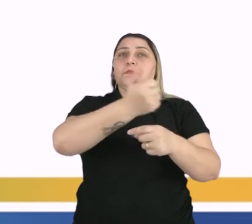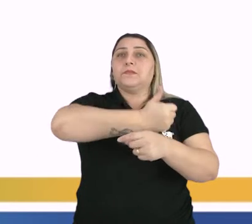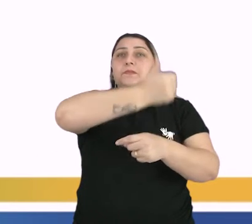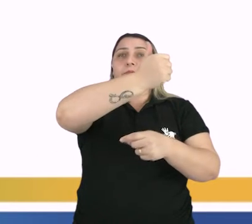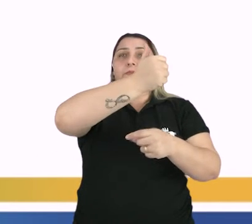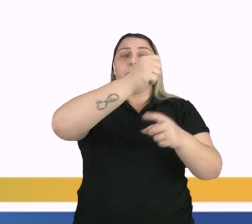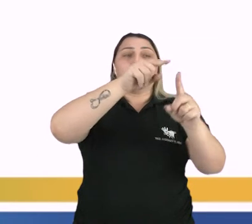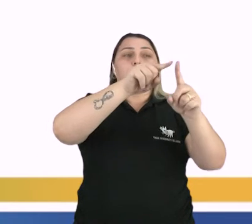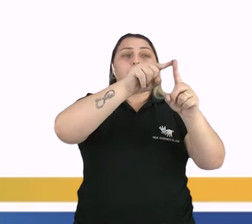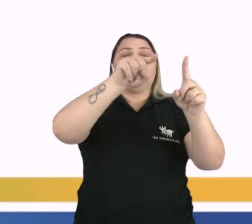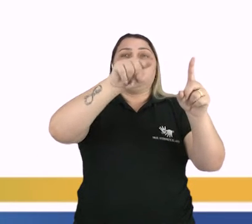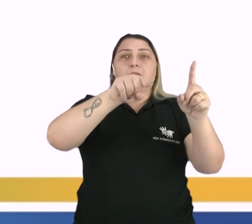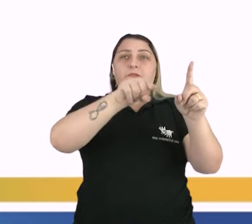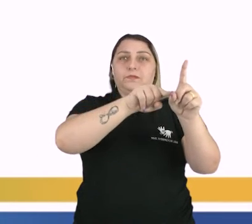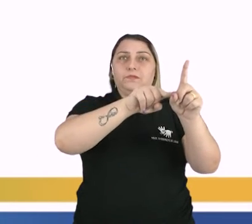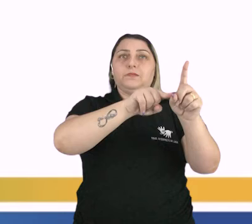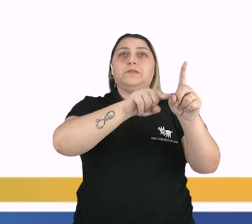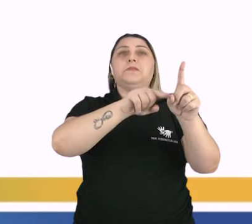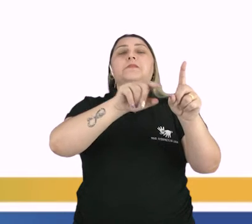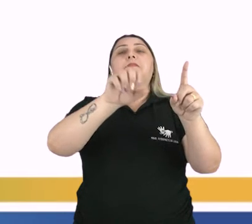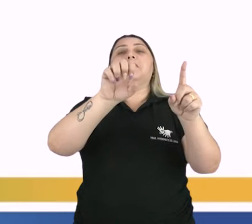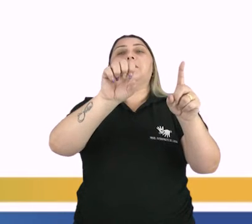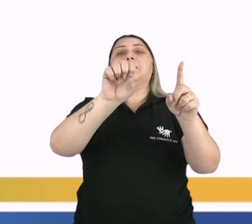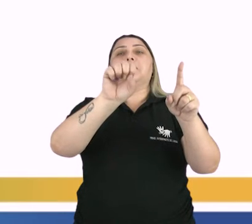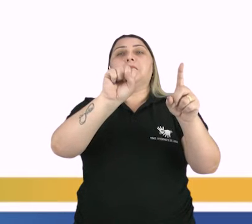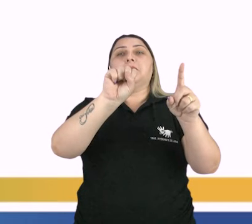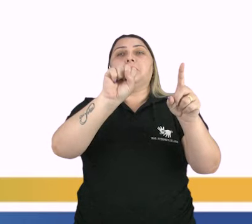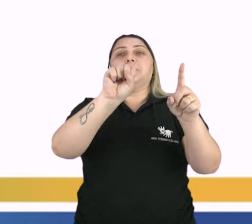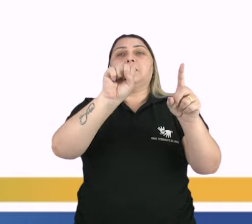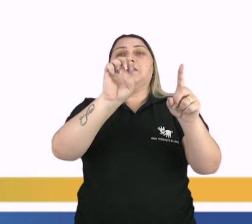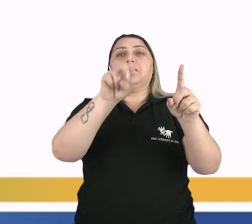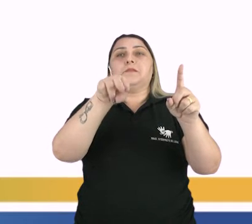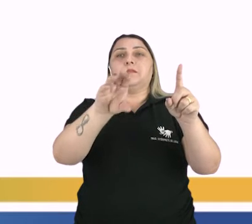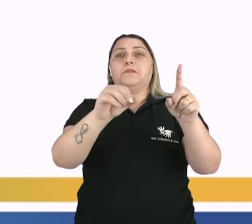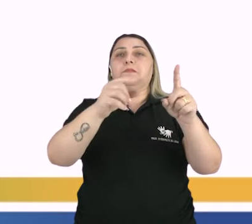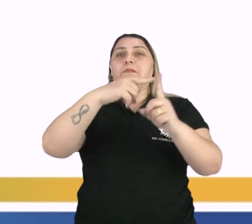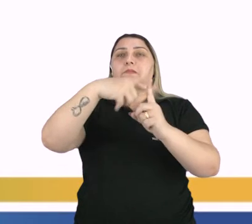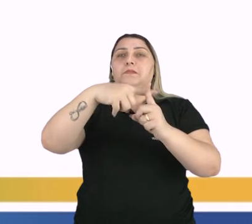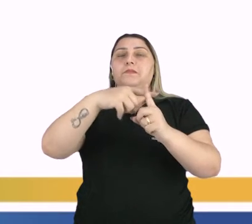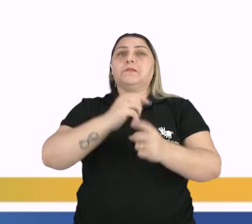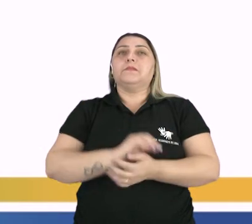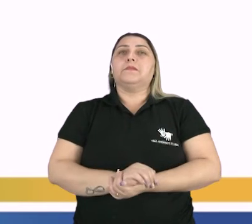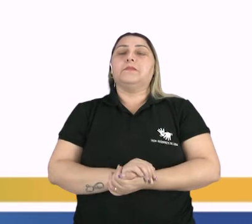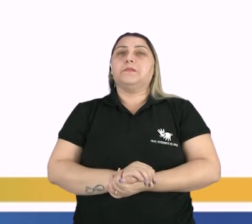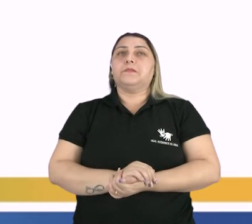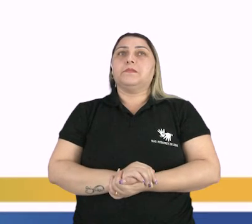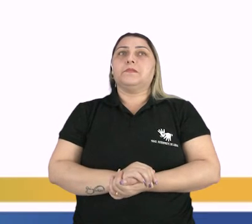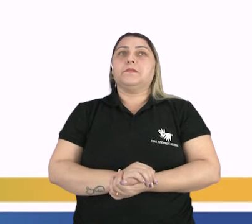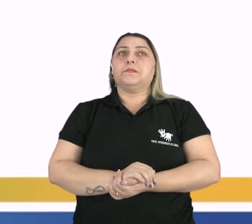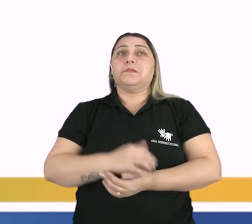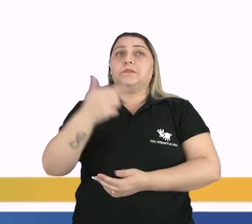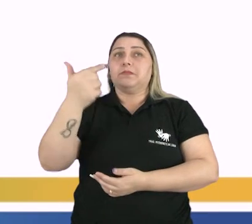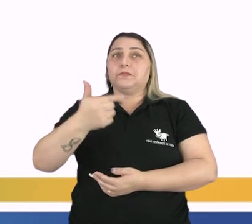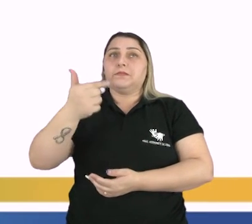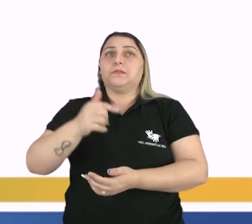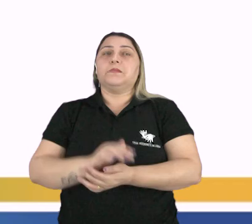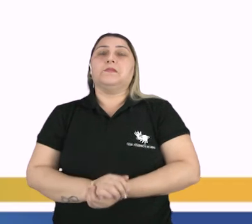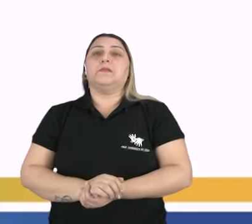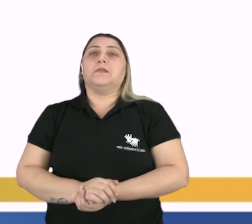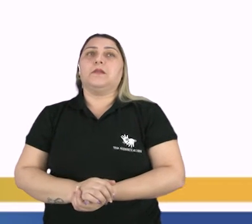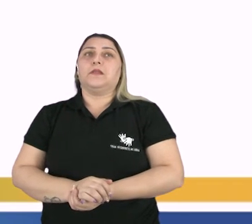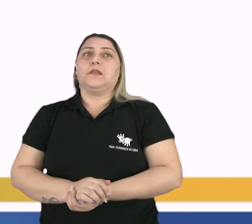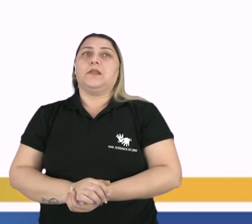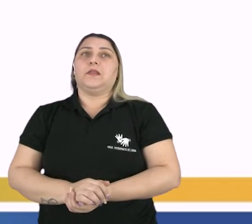primeiro quadrante e seno é positivo nesse quadrante. Né? Muito bom. Vamos para o próximo